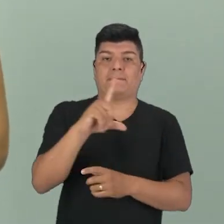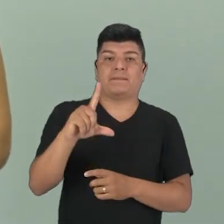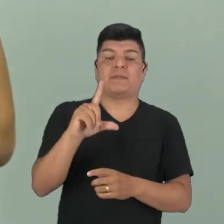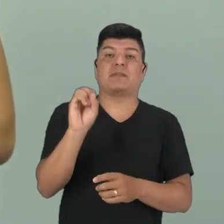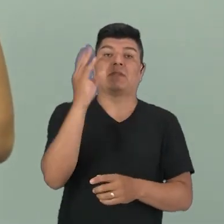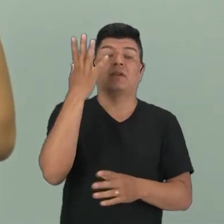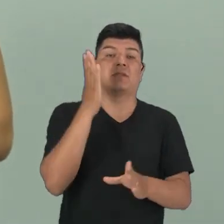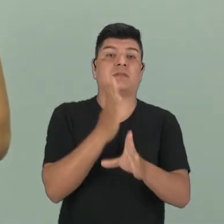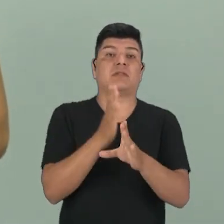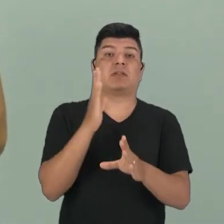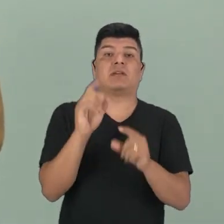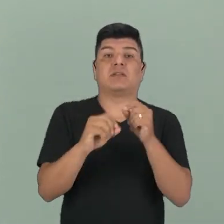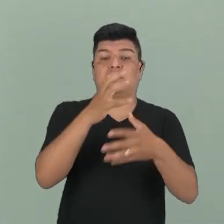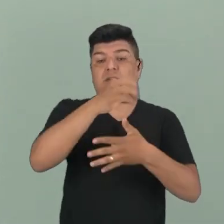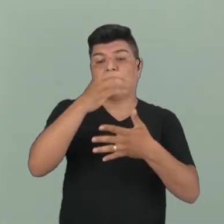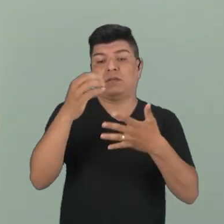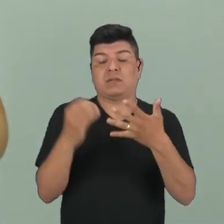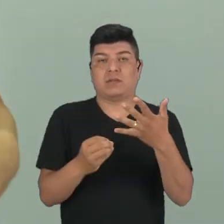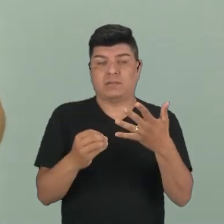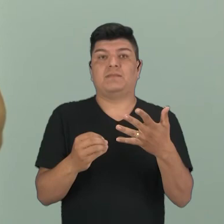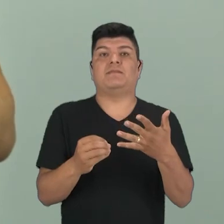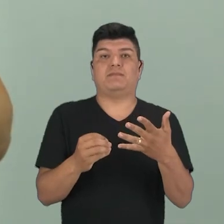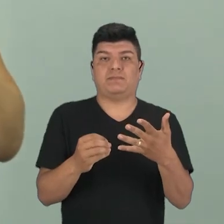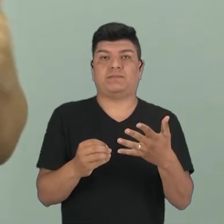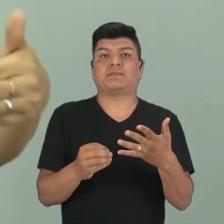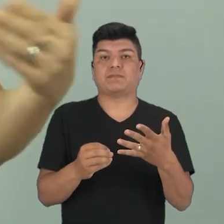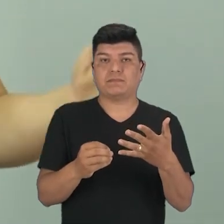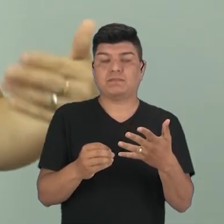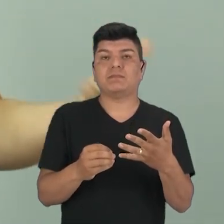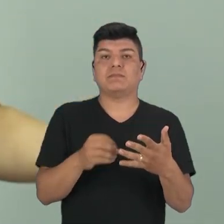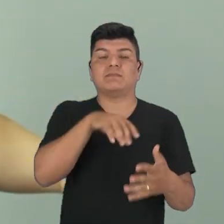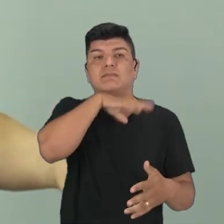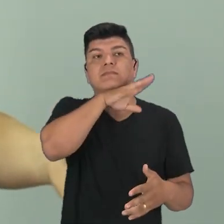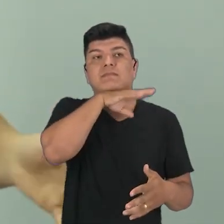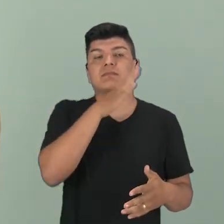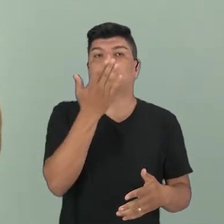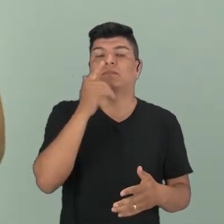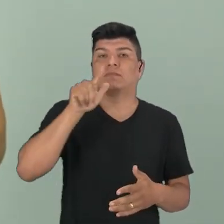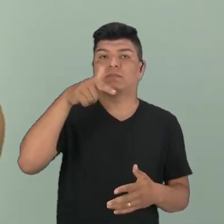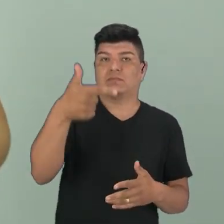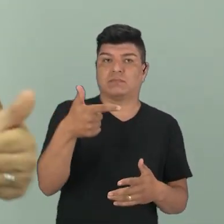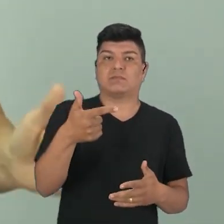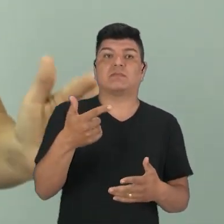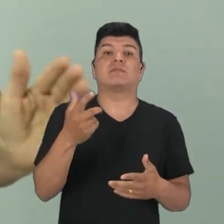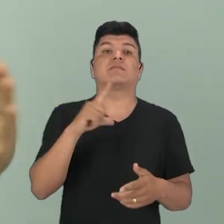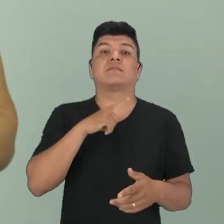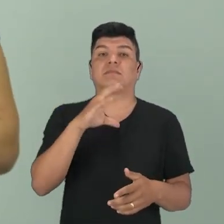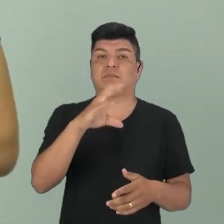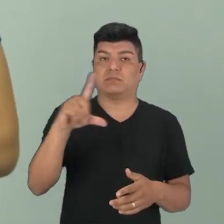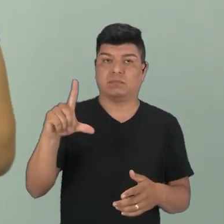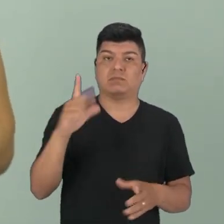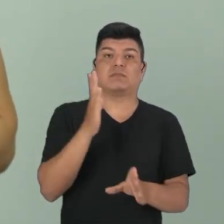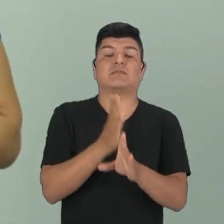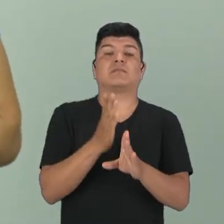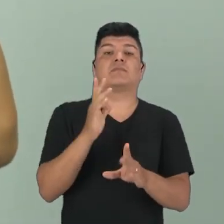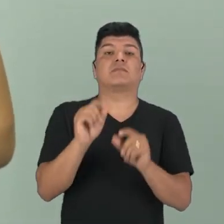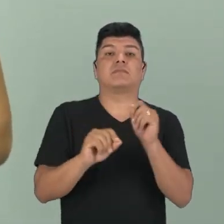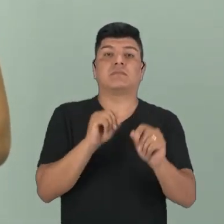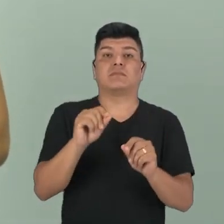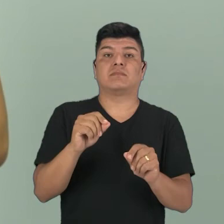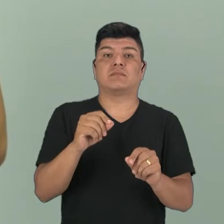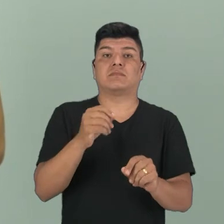classificação acontece por causa da cadeia alimentar nessa cadeia alimentar que o animal se alimenta de outro nós recebemos essa classificação de acordo